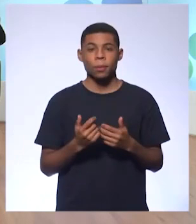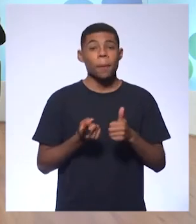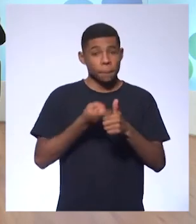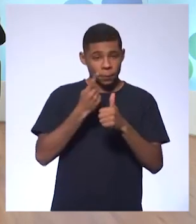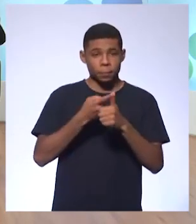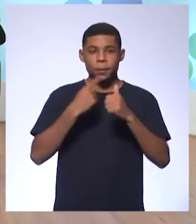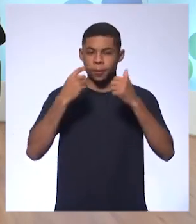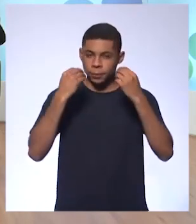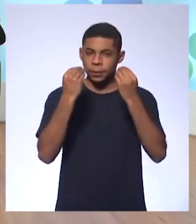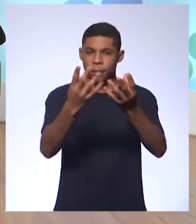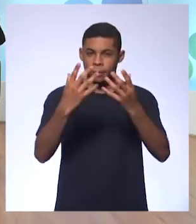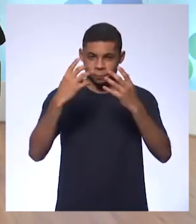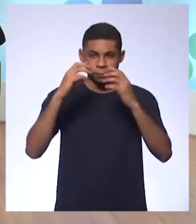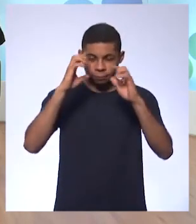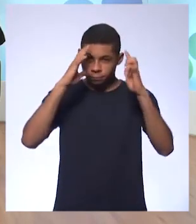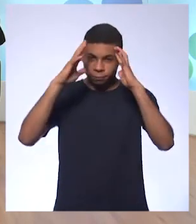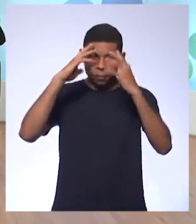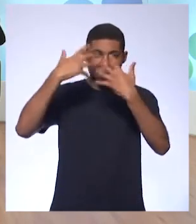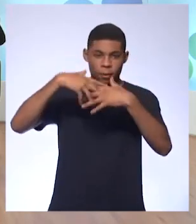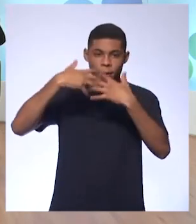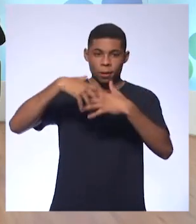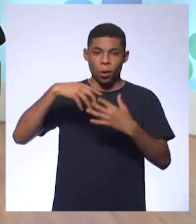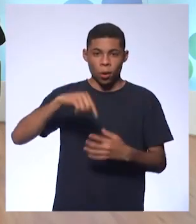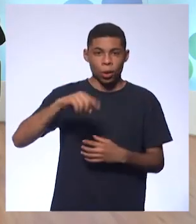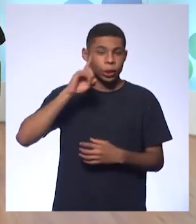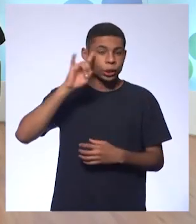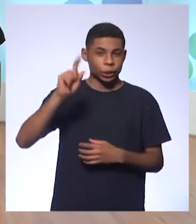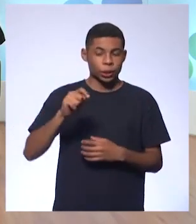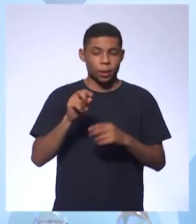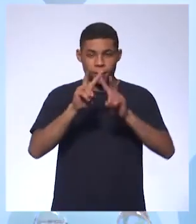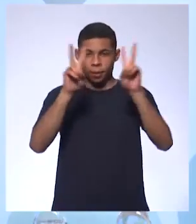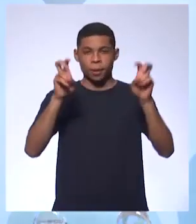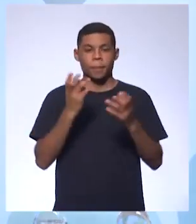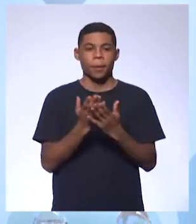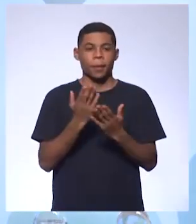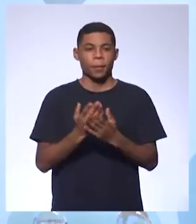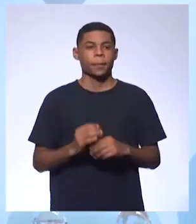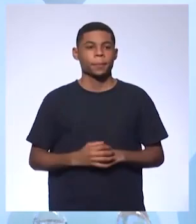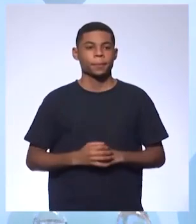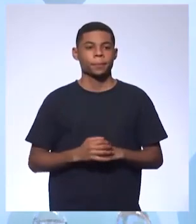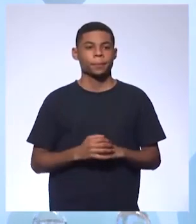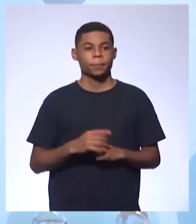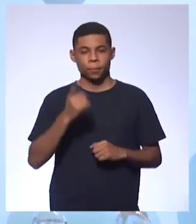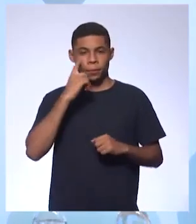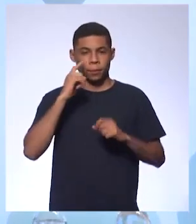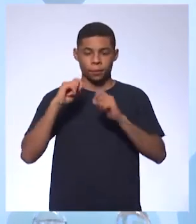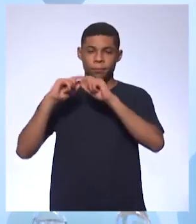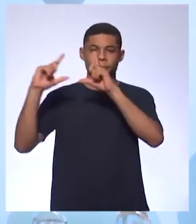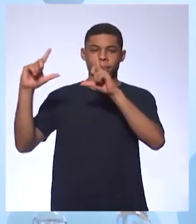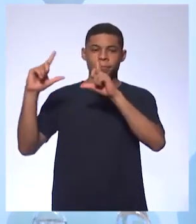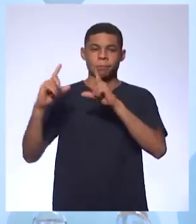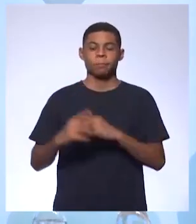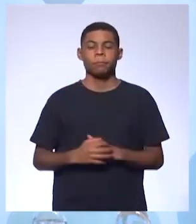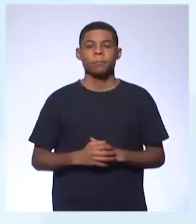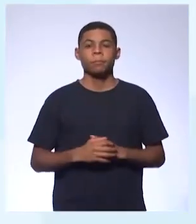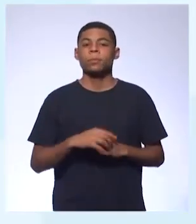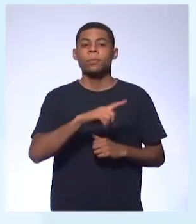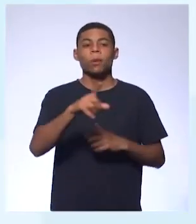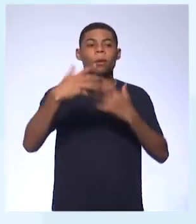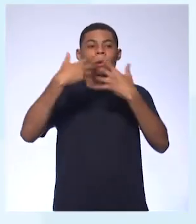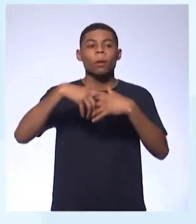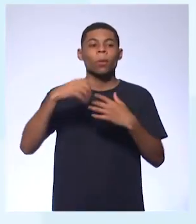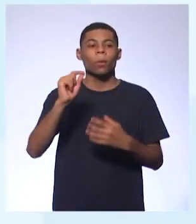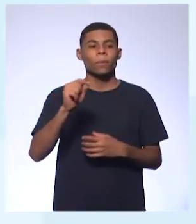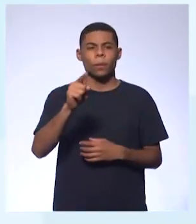primeira reflexão do dia, do tema da nossa aula. Observem aí na tela, então, qual que é a nossa reflexão.